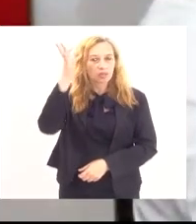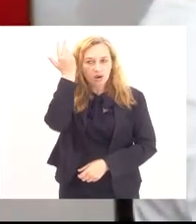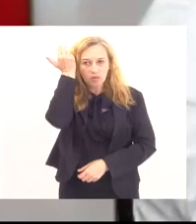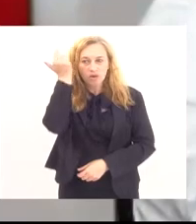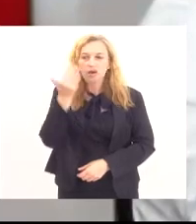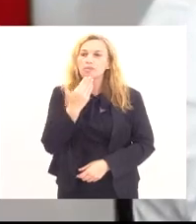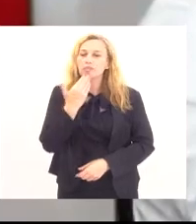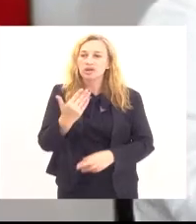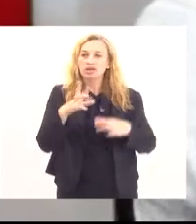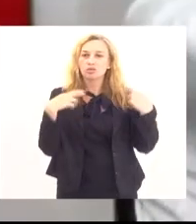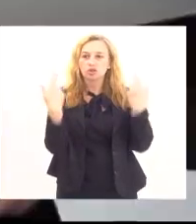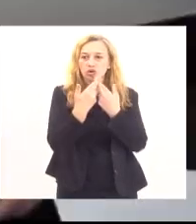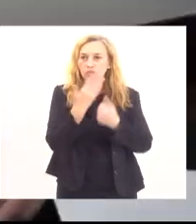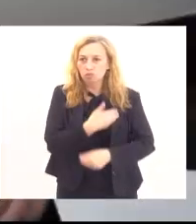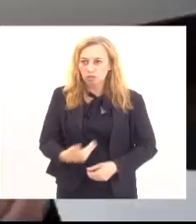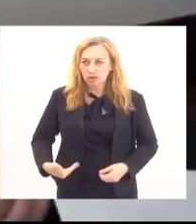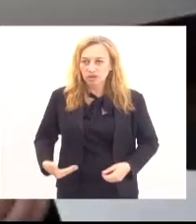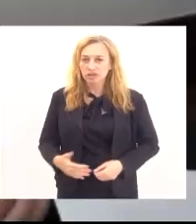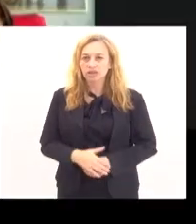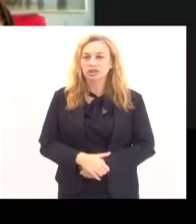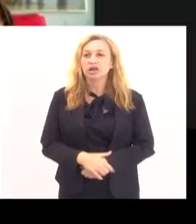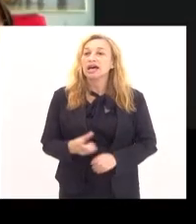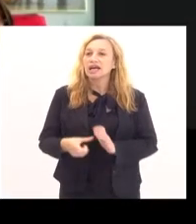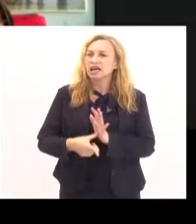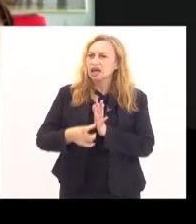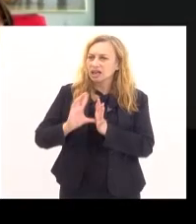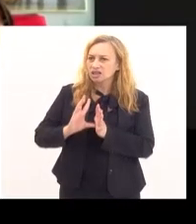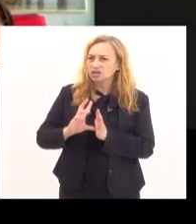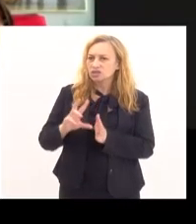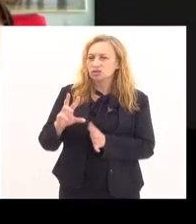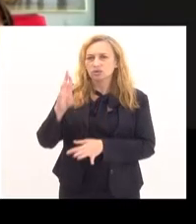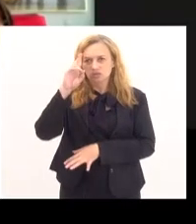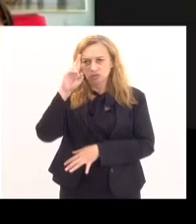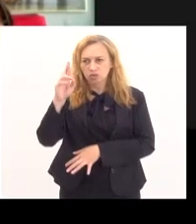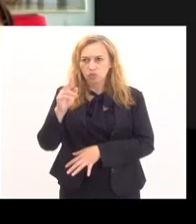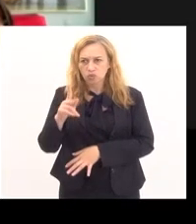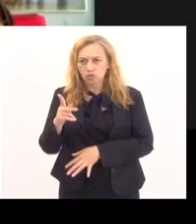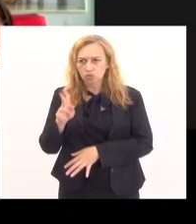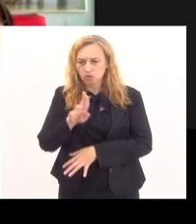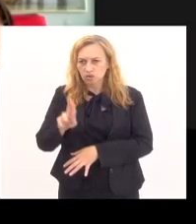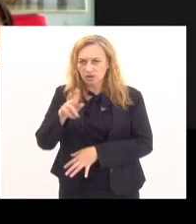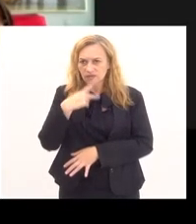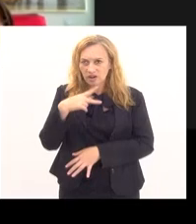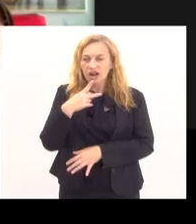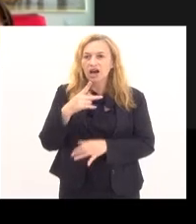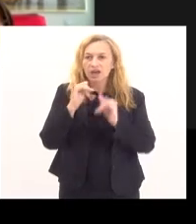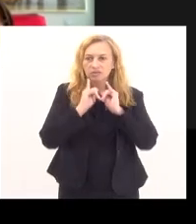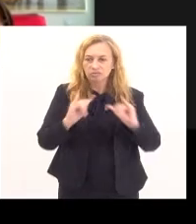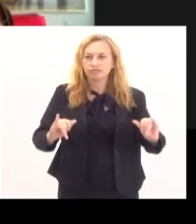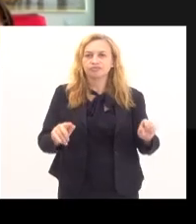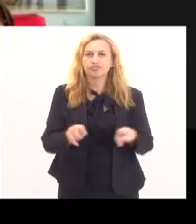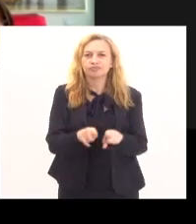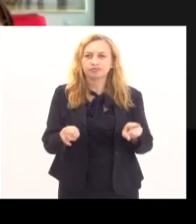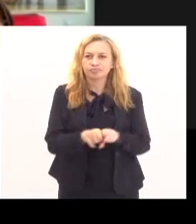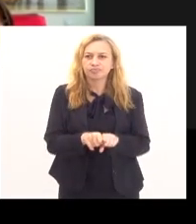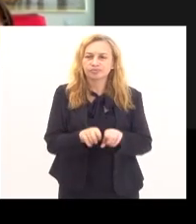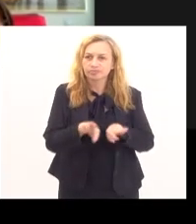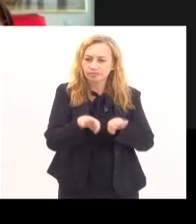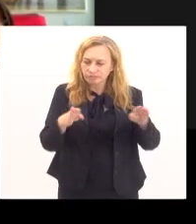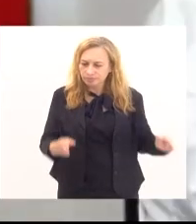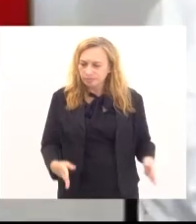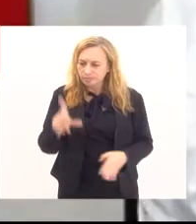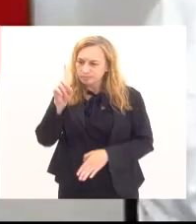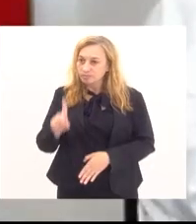uma audiência pública. E antes de Vossa Excelência usar a palavra, anunciar também que a mesa